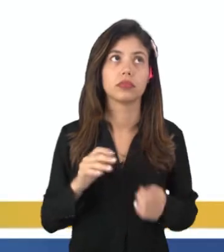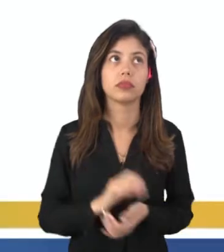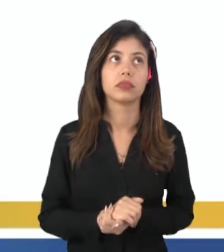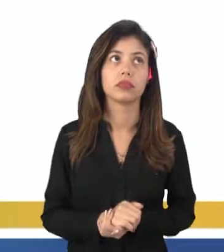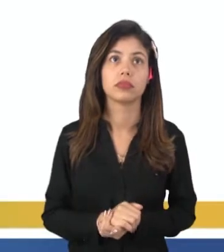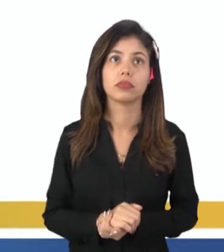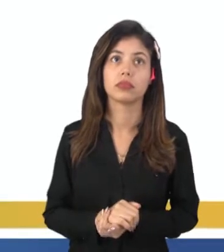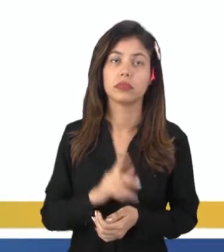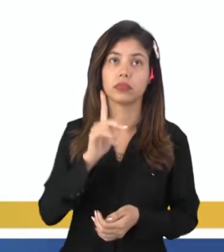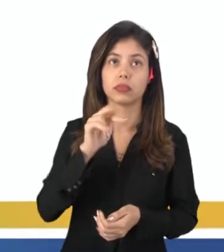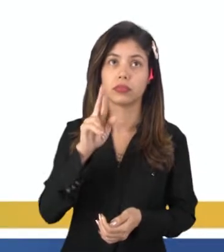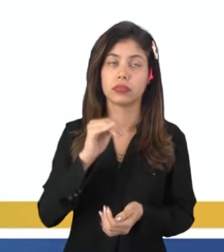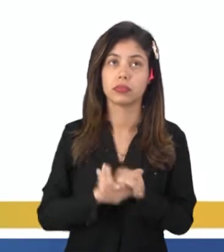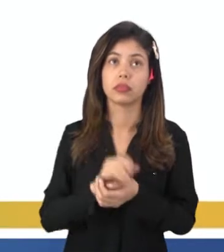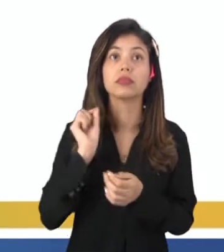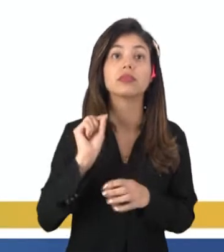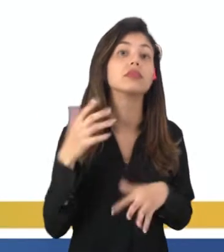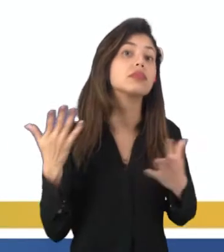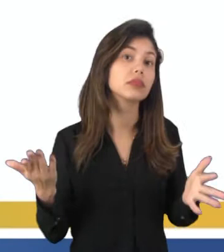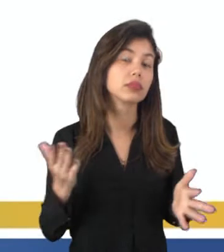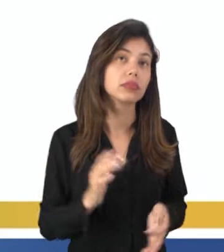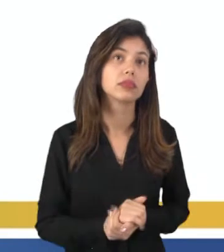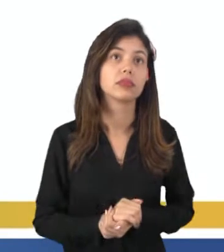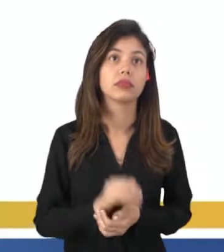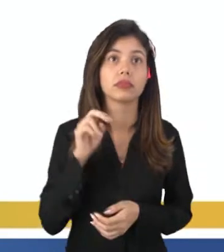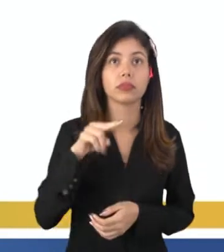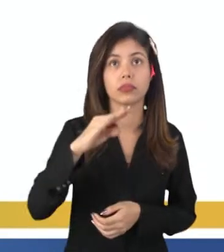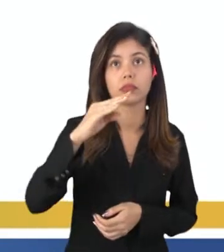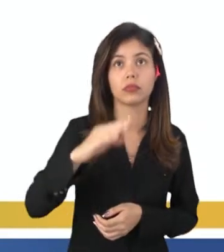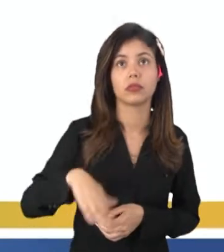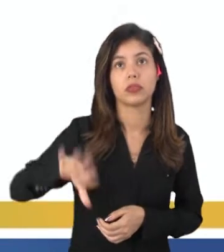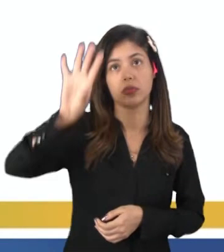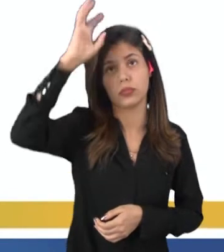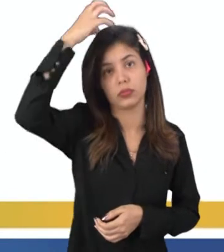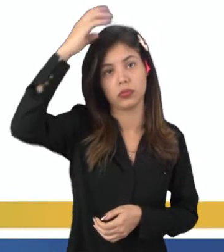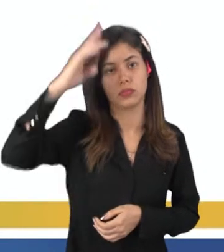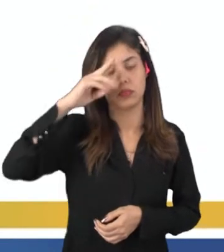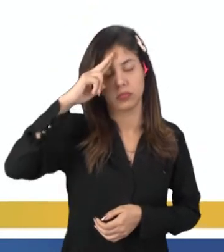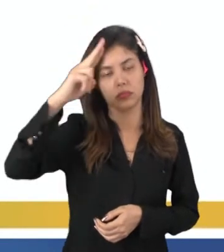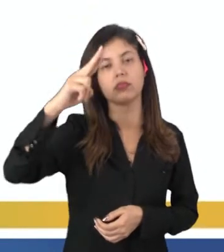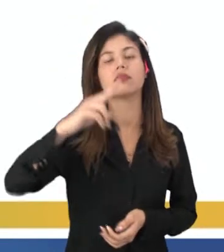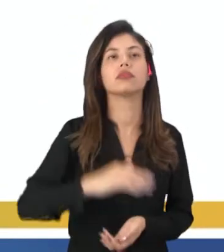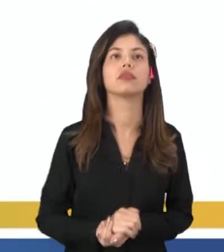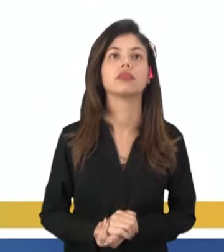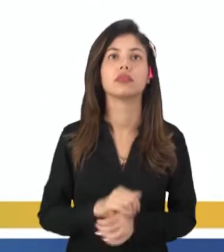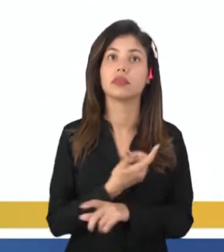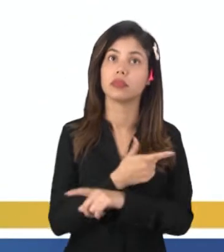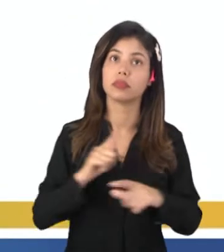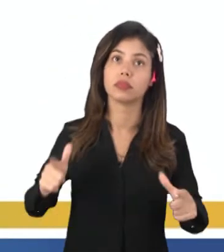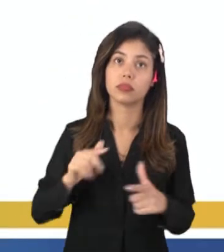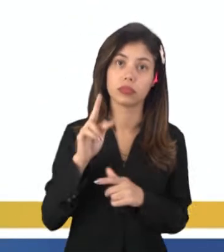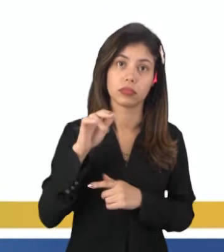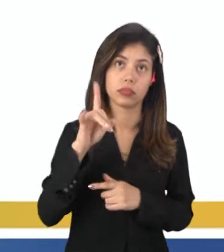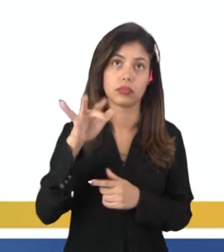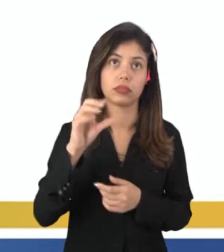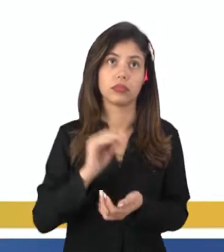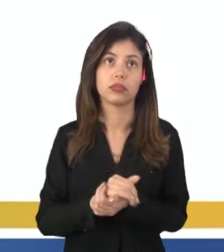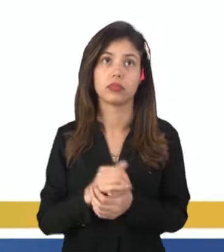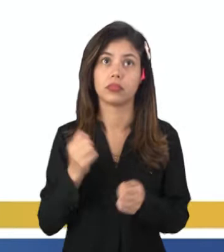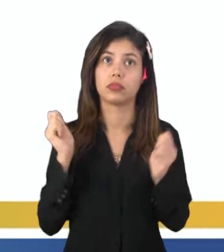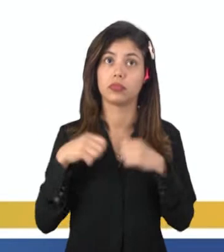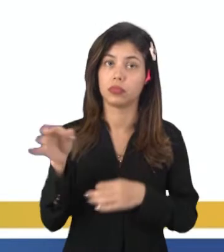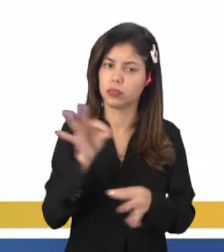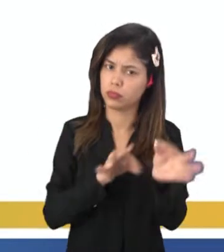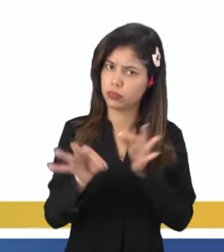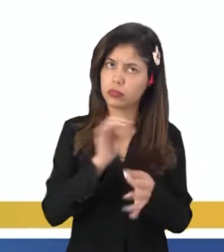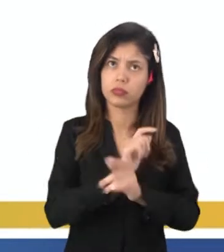A nobreza feudal. Quem era a nobreza feudal? A nobreza feudal era a classe mais alta do feudalismo, pois era quem